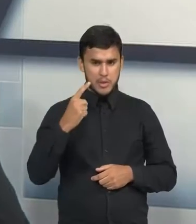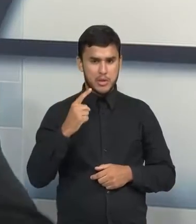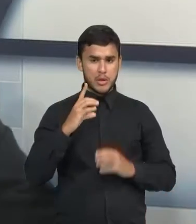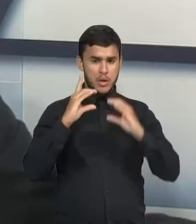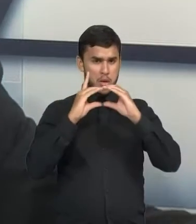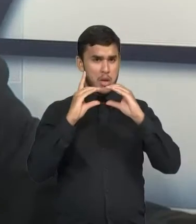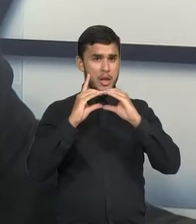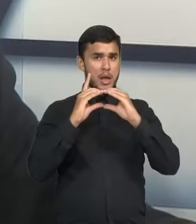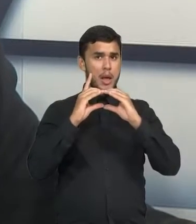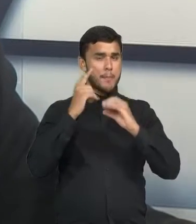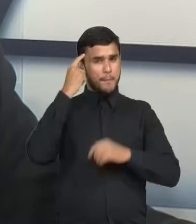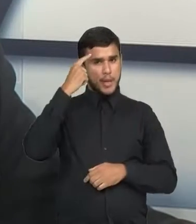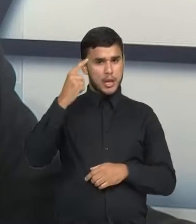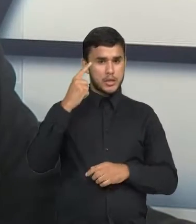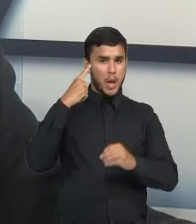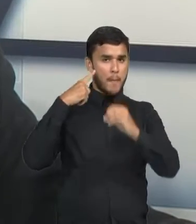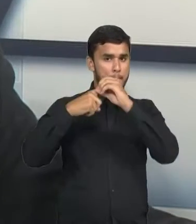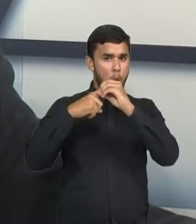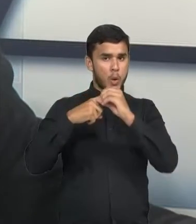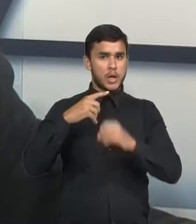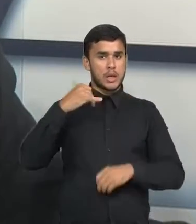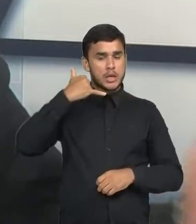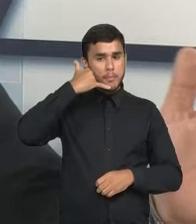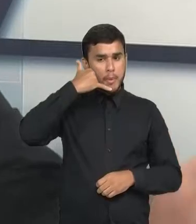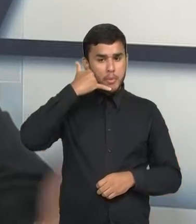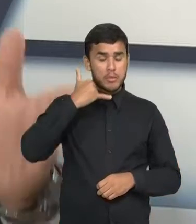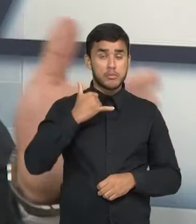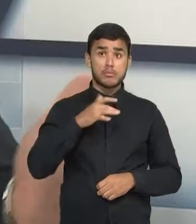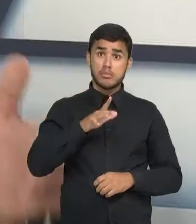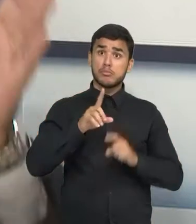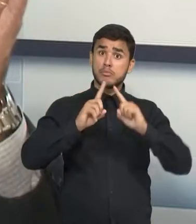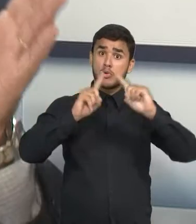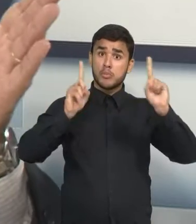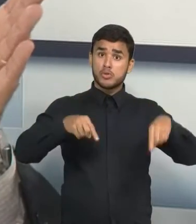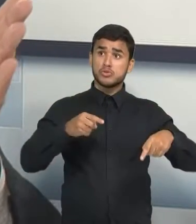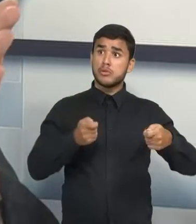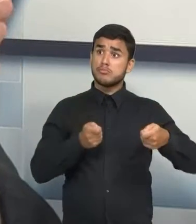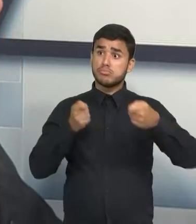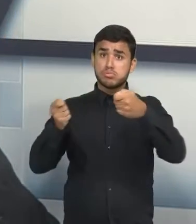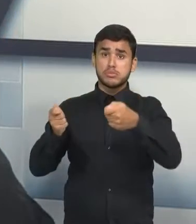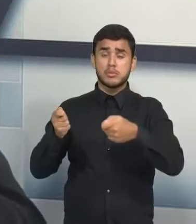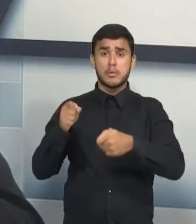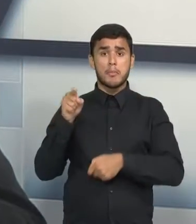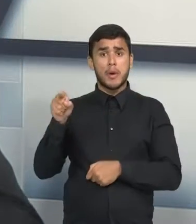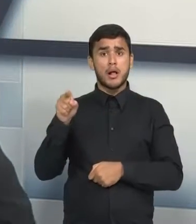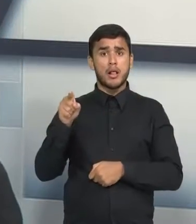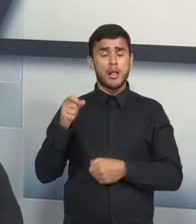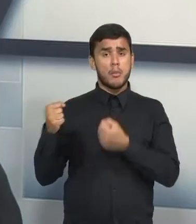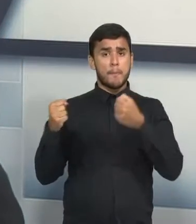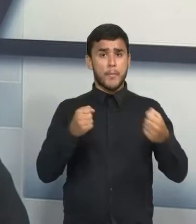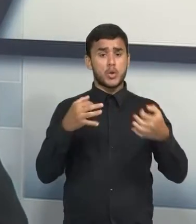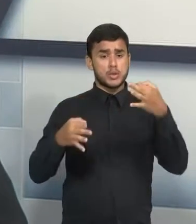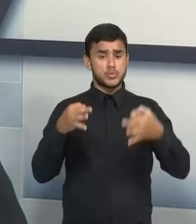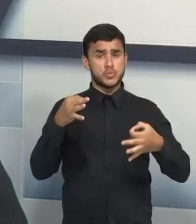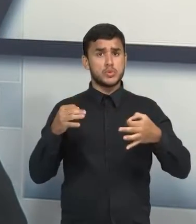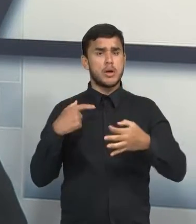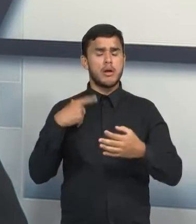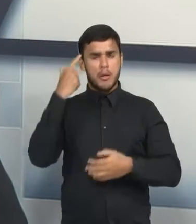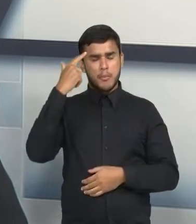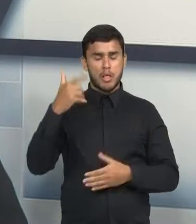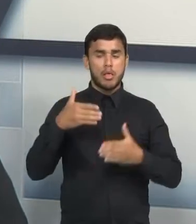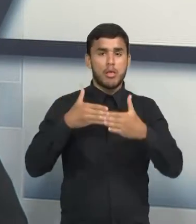celular. O governador, até que a gente falou aqui, né? Que ele mandou, foi aprovado e o Supremo não. Mas vamos fazer um exercício,